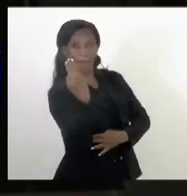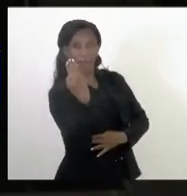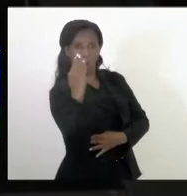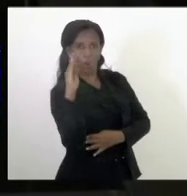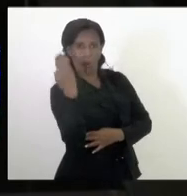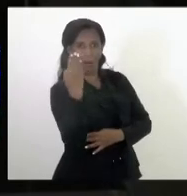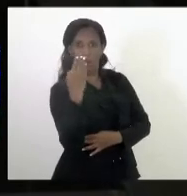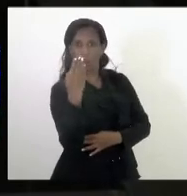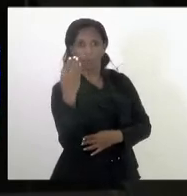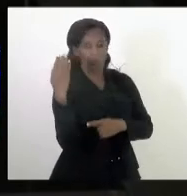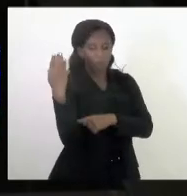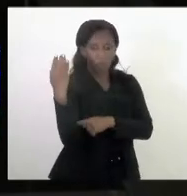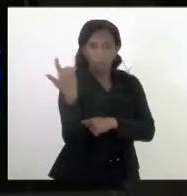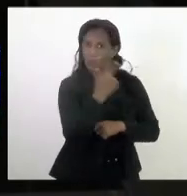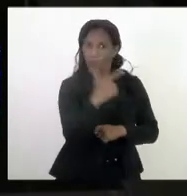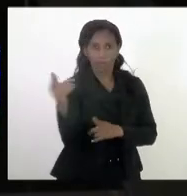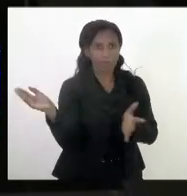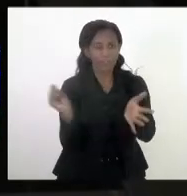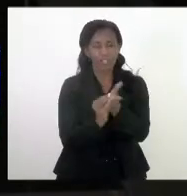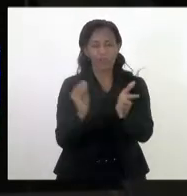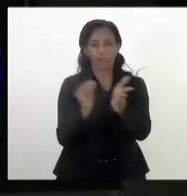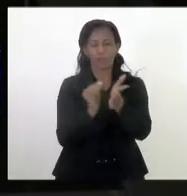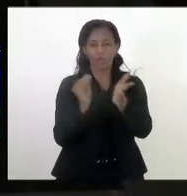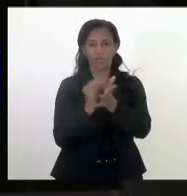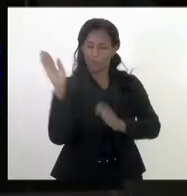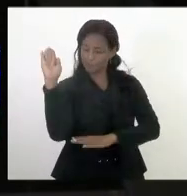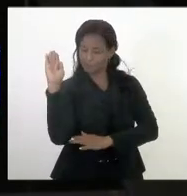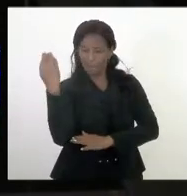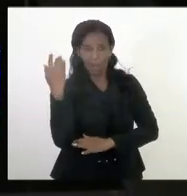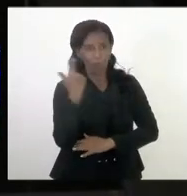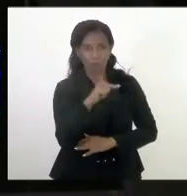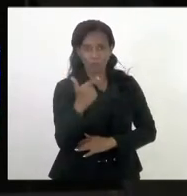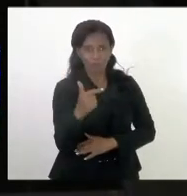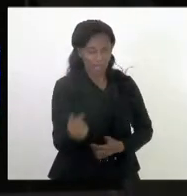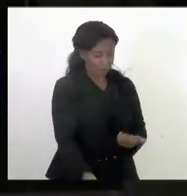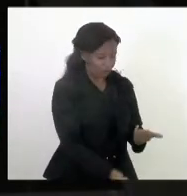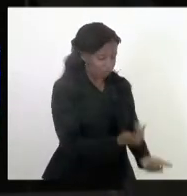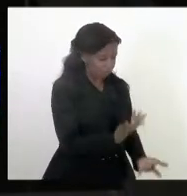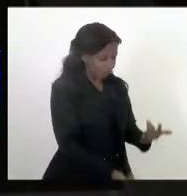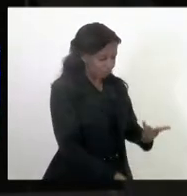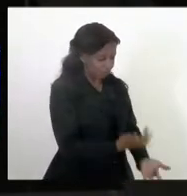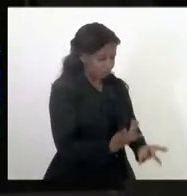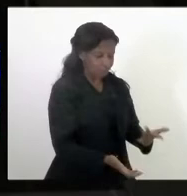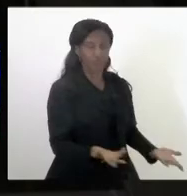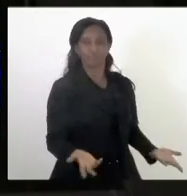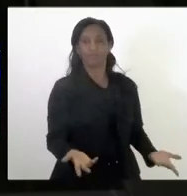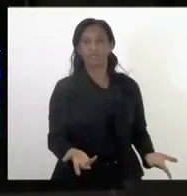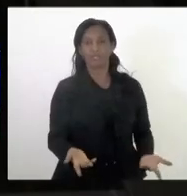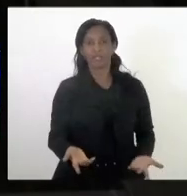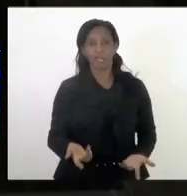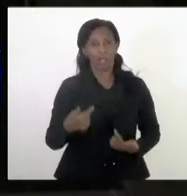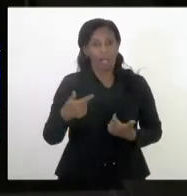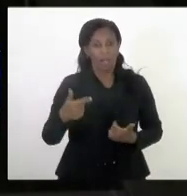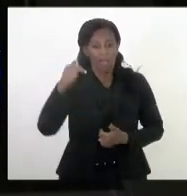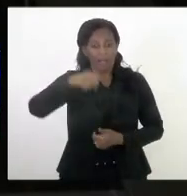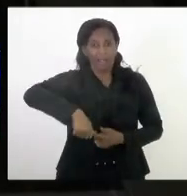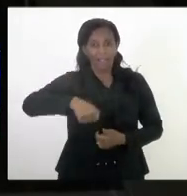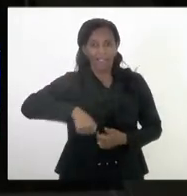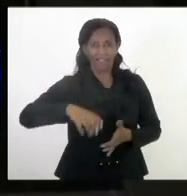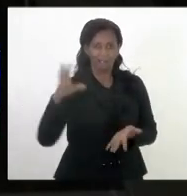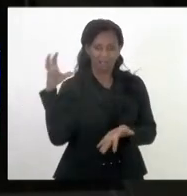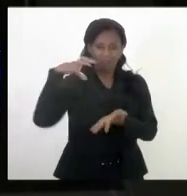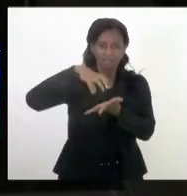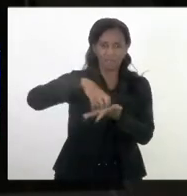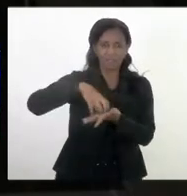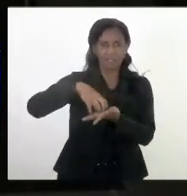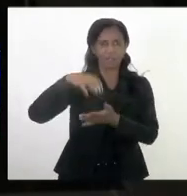para cozinhar. Então, é essa situação de miserabilidade, não está distante de nós aqui no centro do Rio de Janeiro.